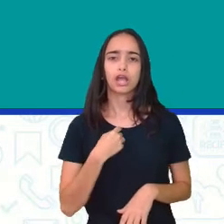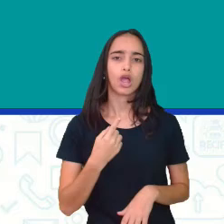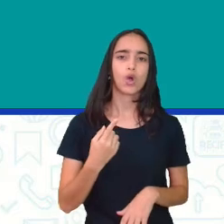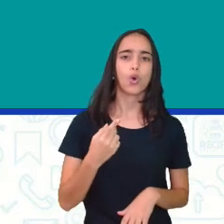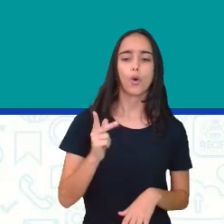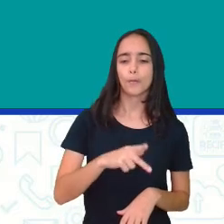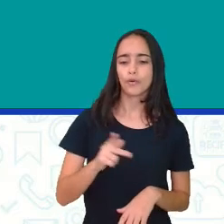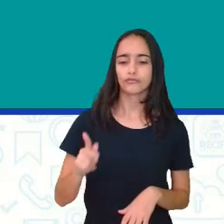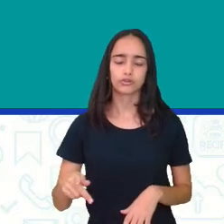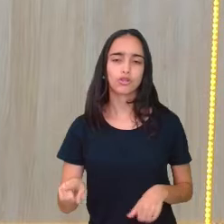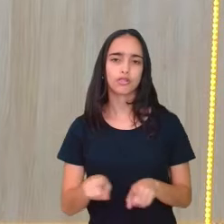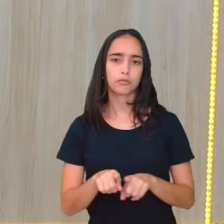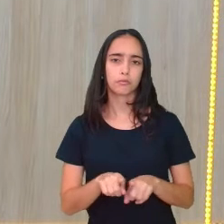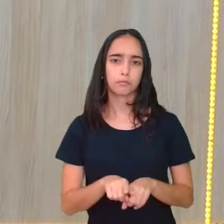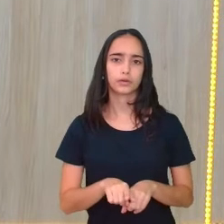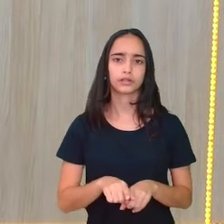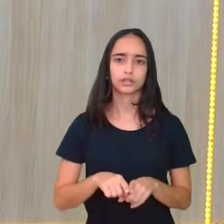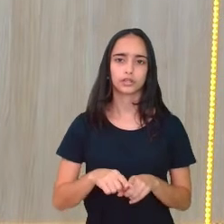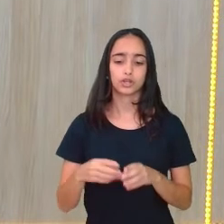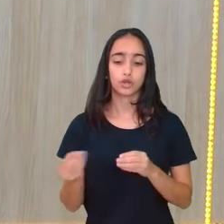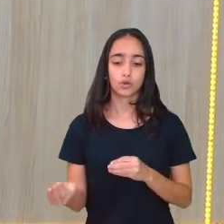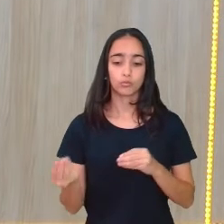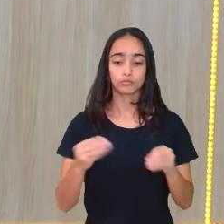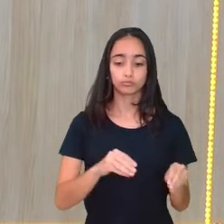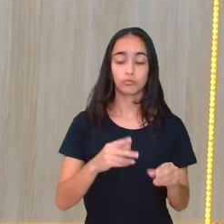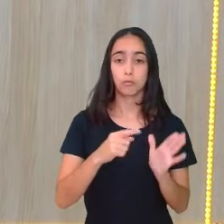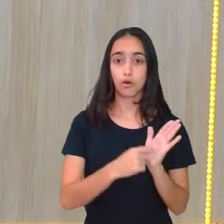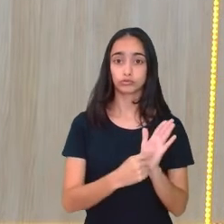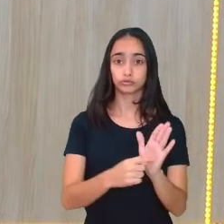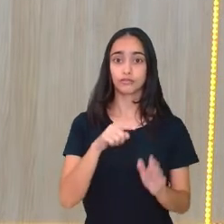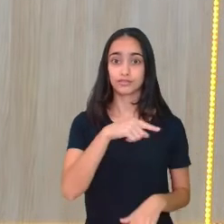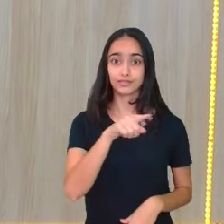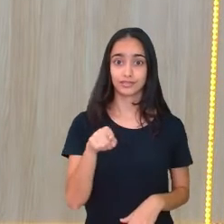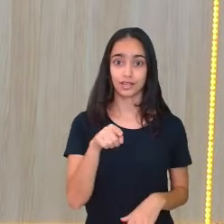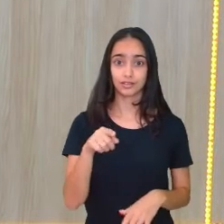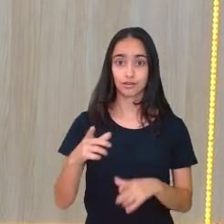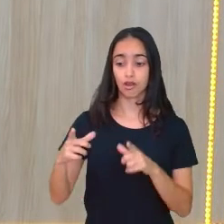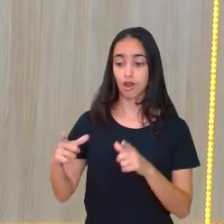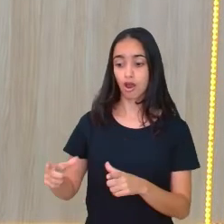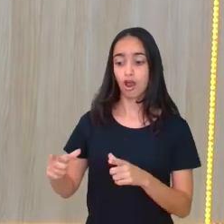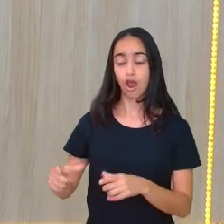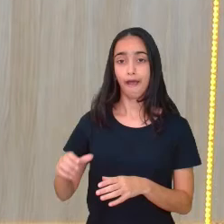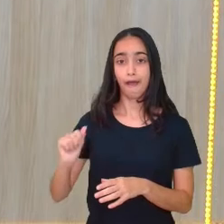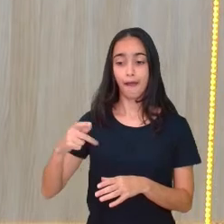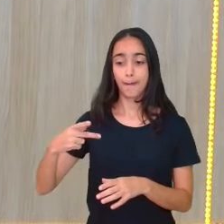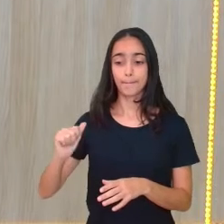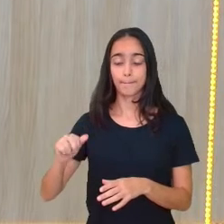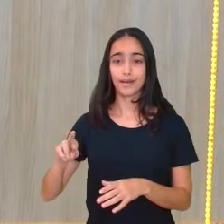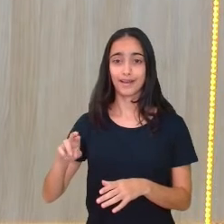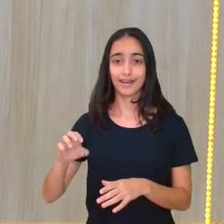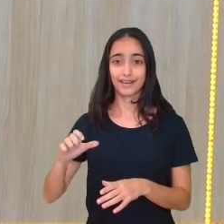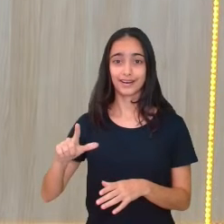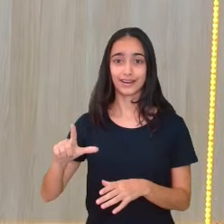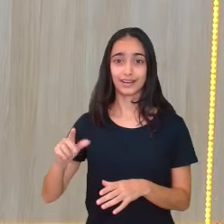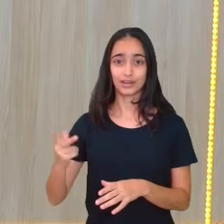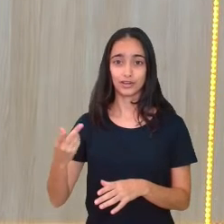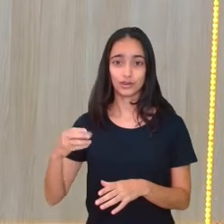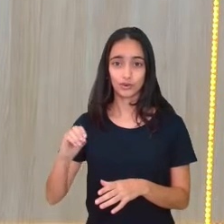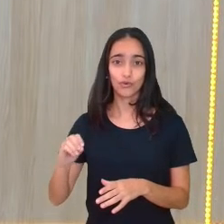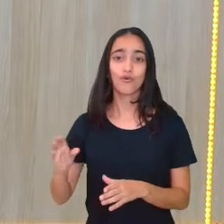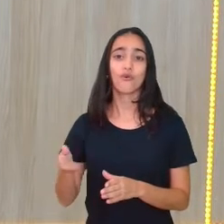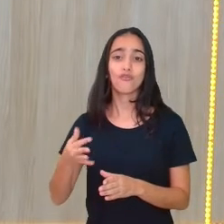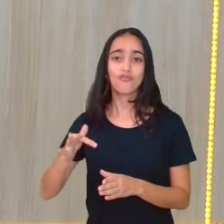vocês a montagem do aparelho fita. Então, eu particularmente sou uma pessoa que não tenho, eu não